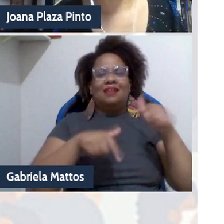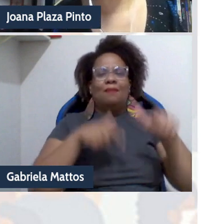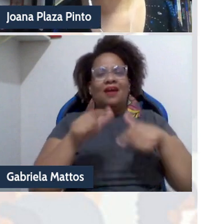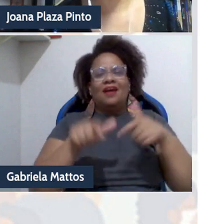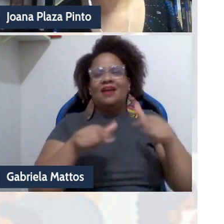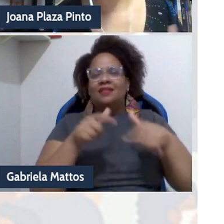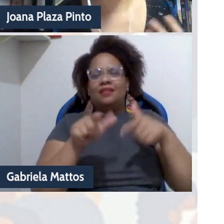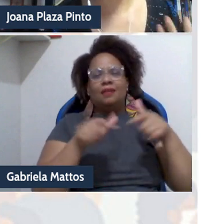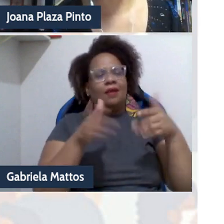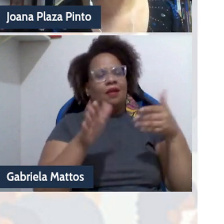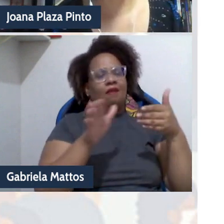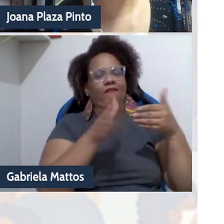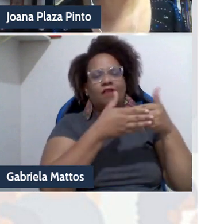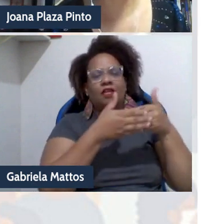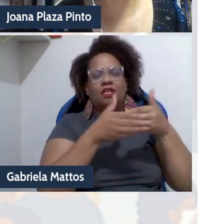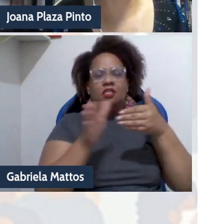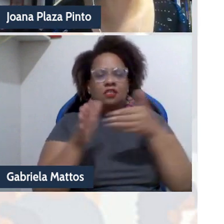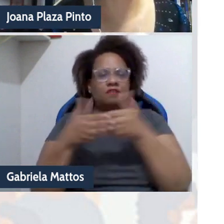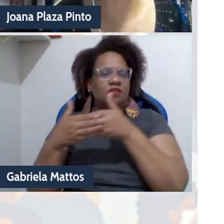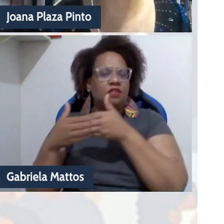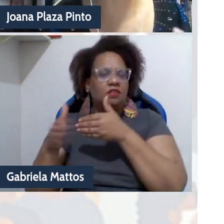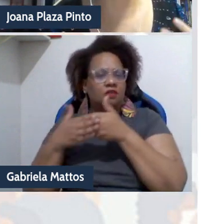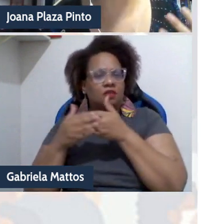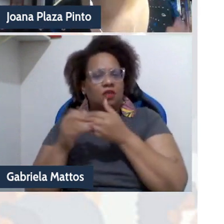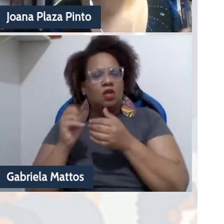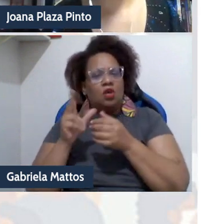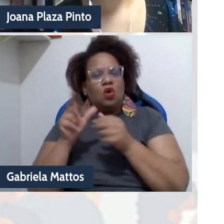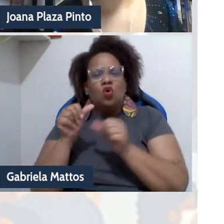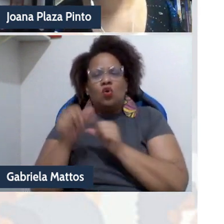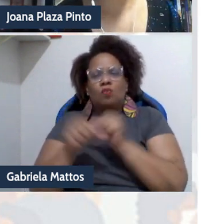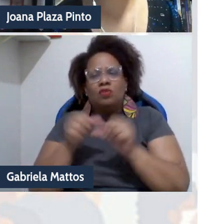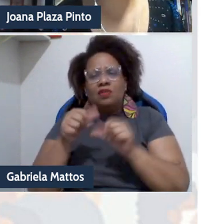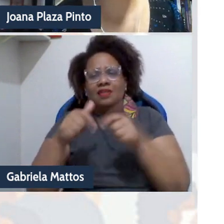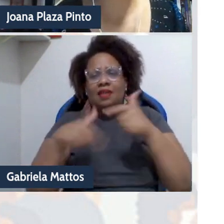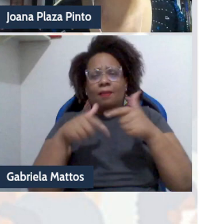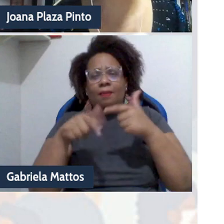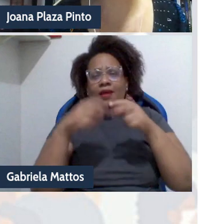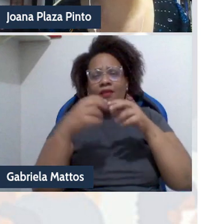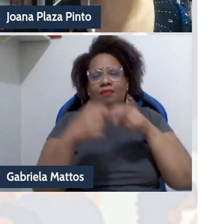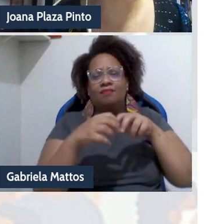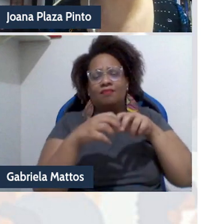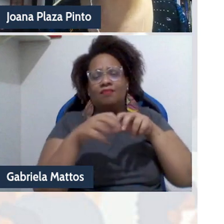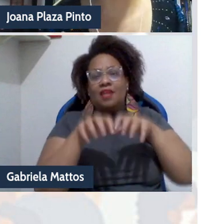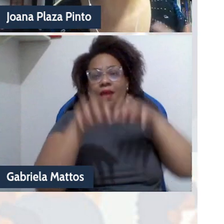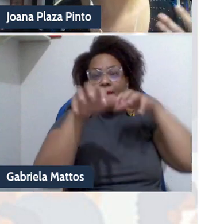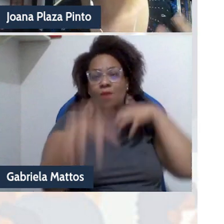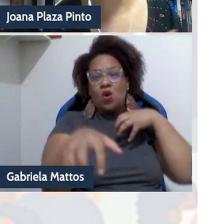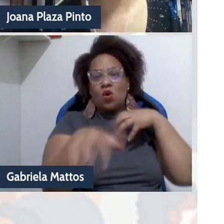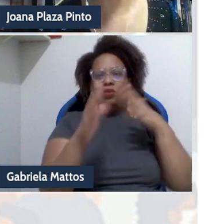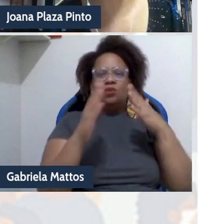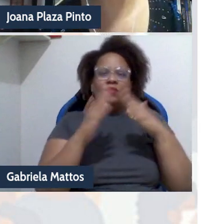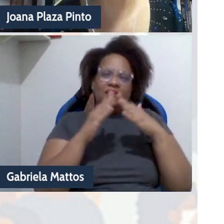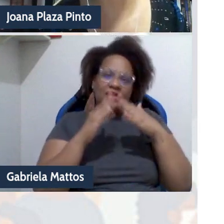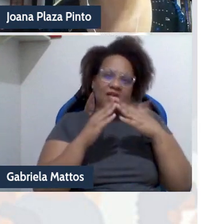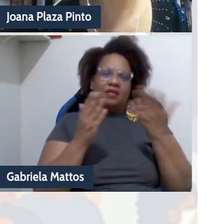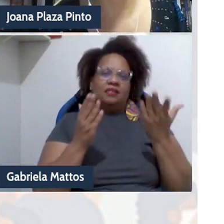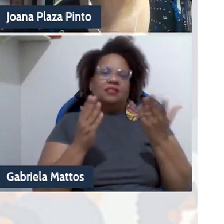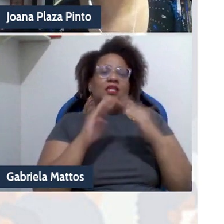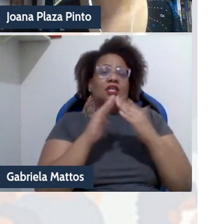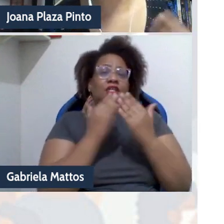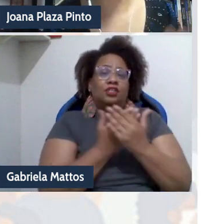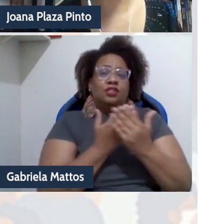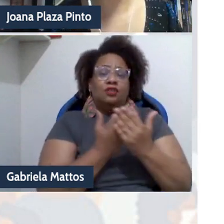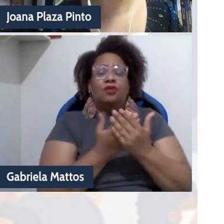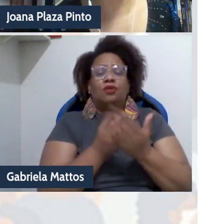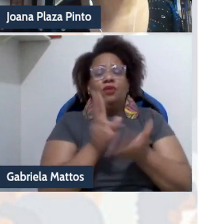trabalho ou da transformação dos postos em home office, os fechamentos das escolas, universidades